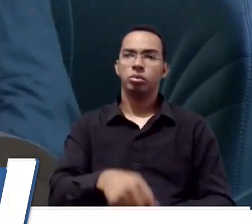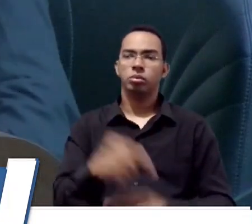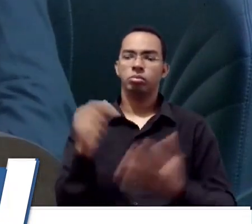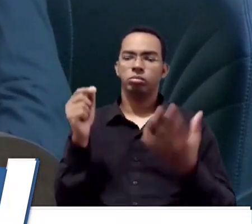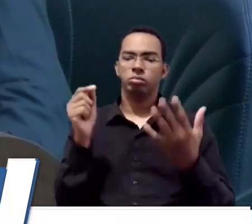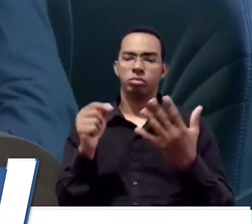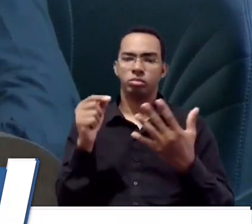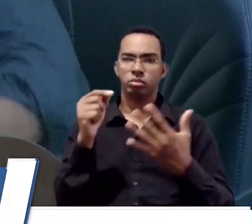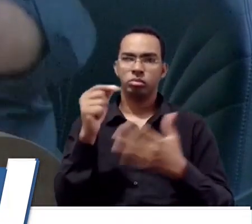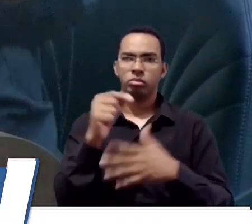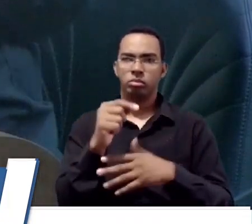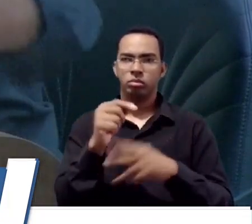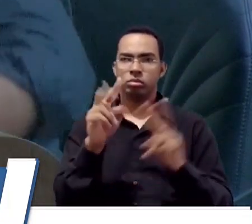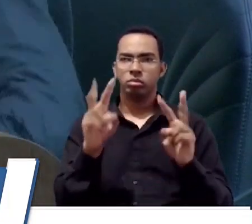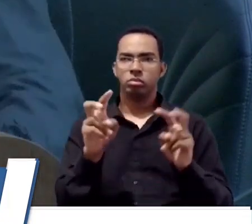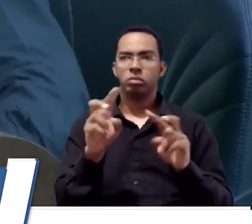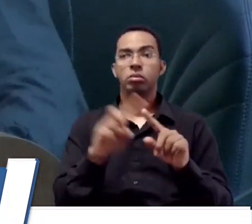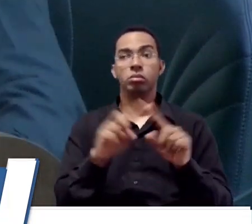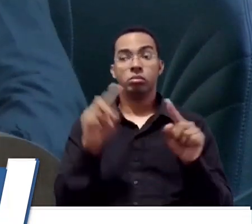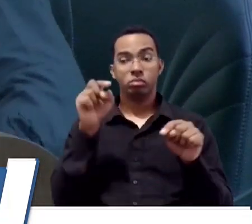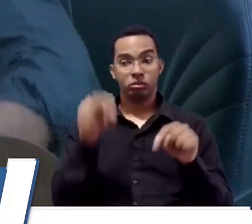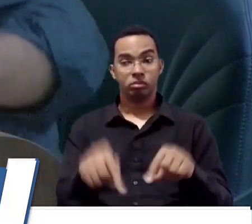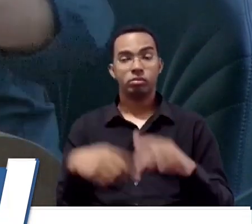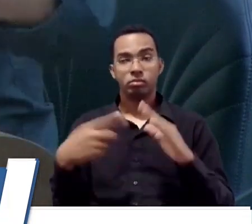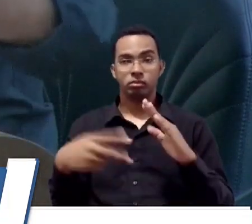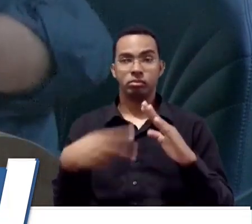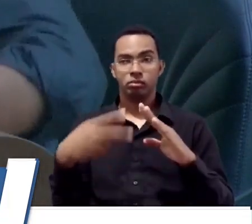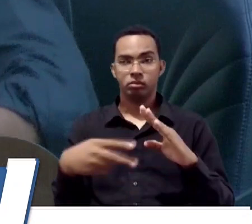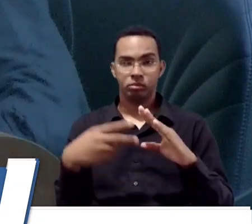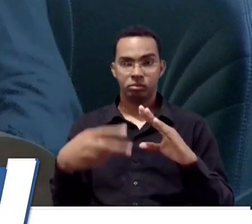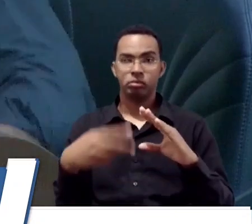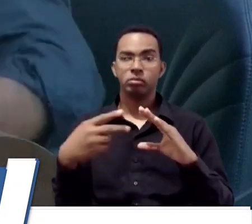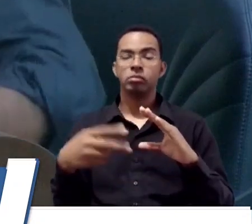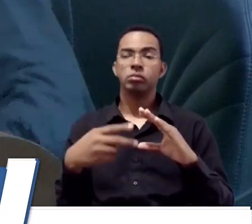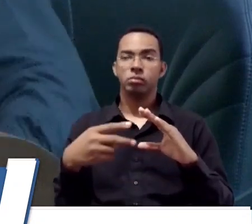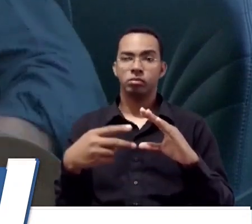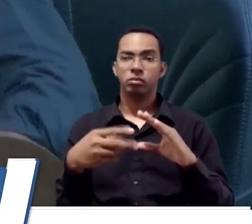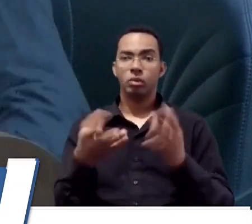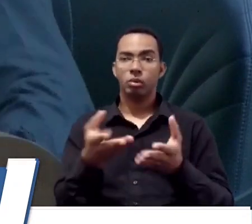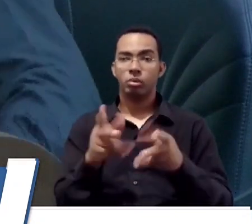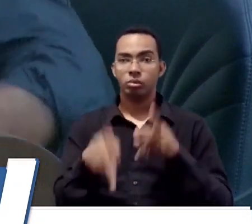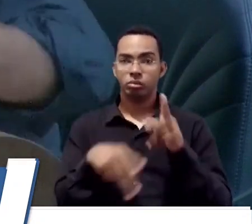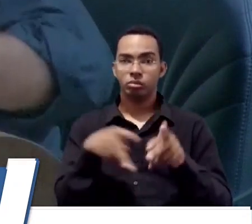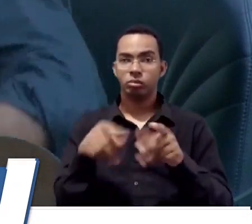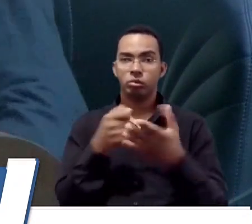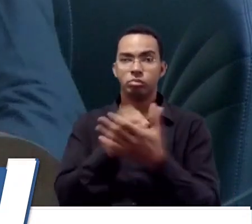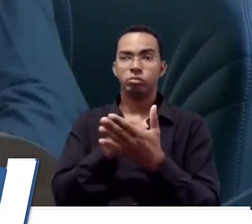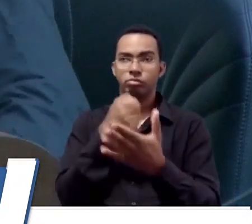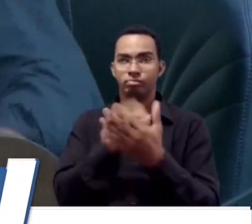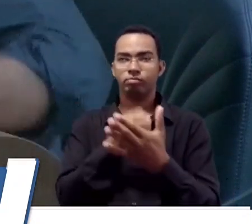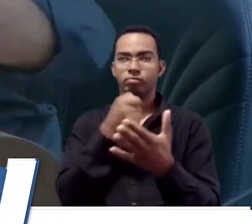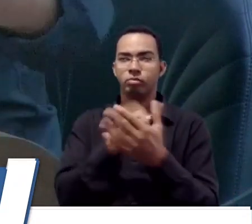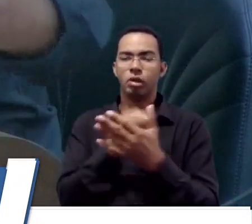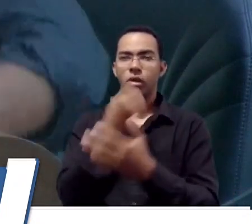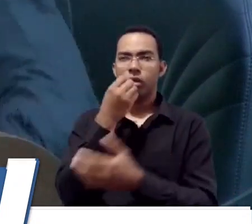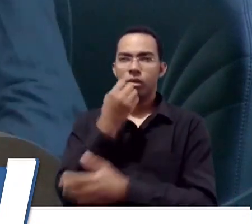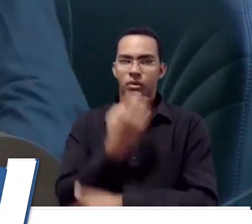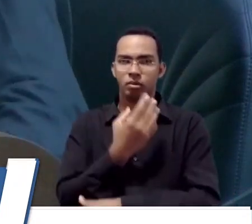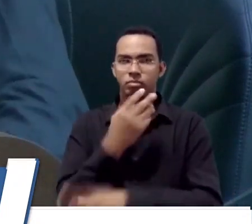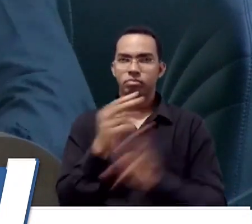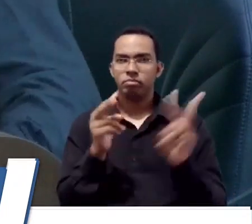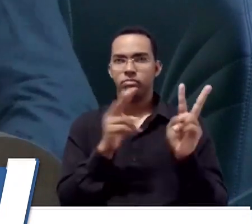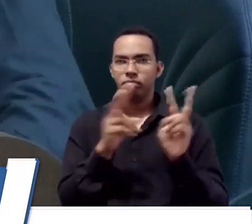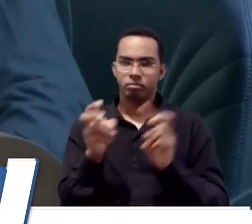pontuando essa questão. Mas essa Casa de Leis aqui, esse pessoal vai ter uma resistência muito grande na questão